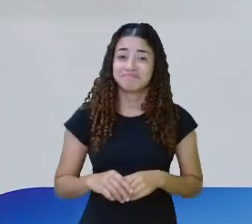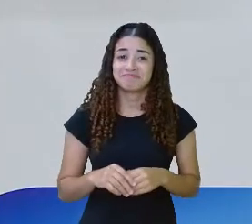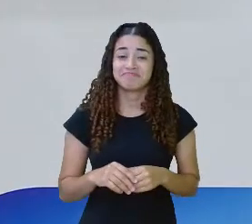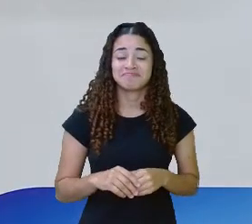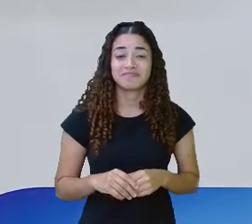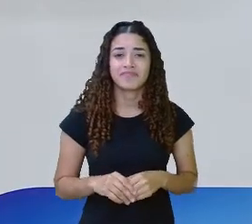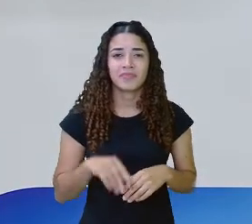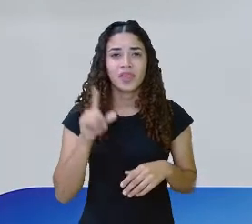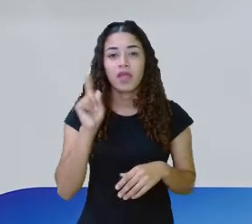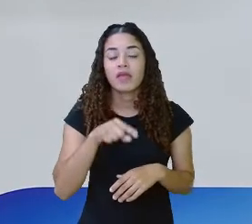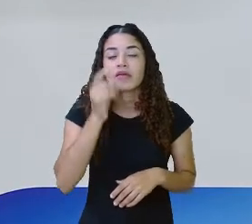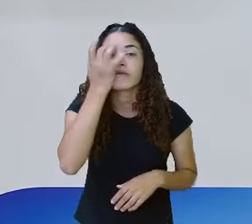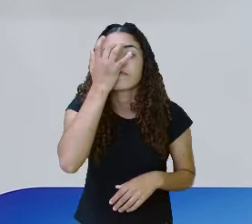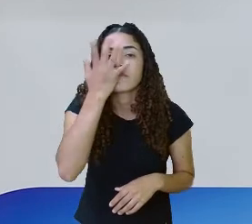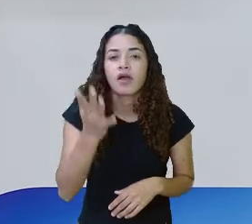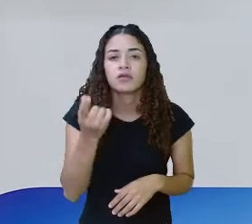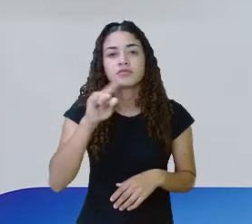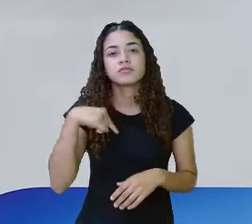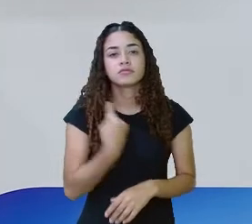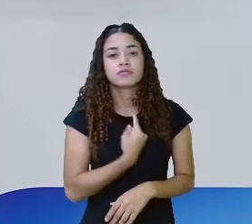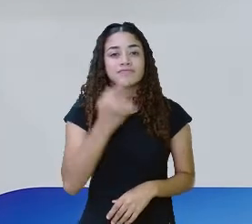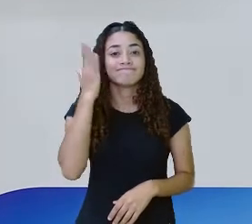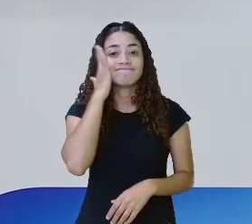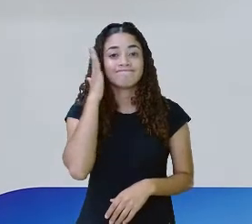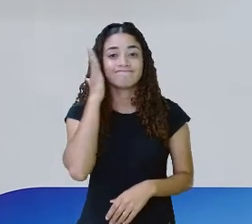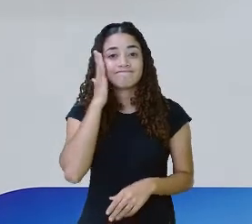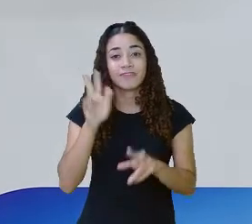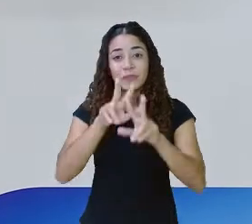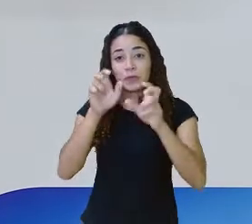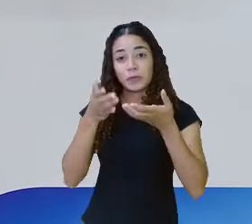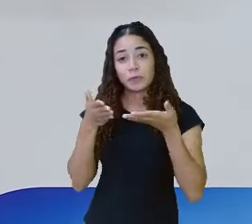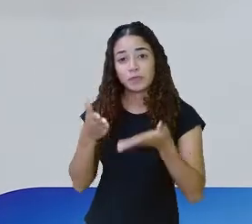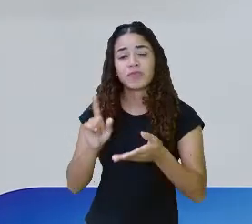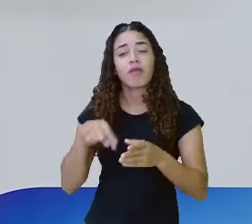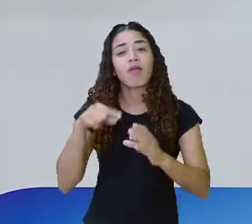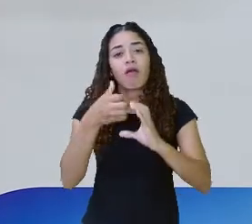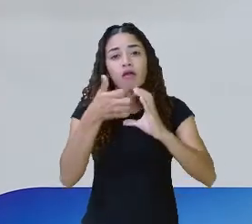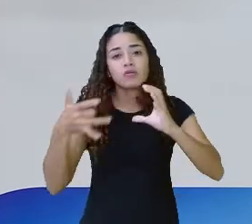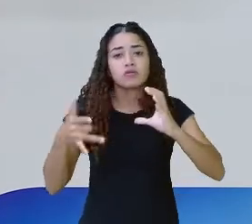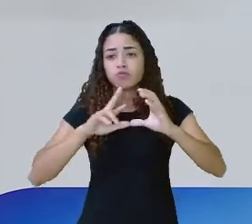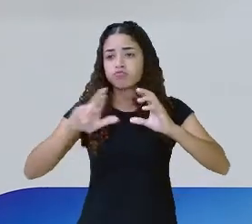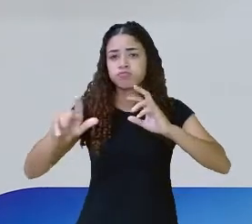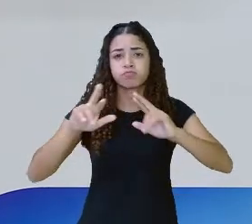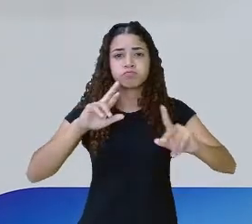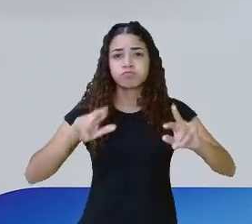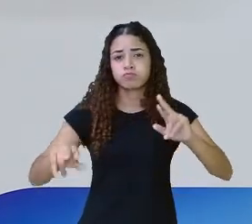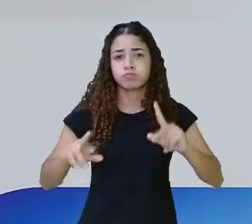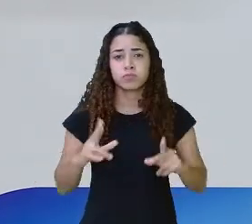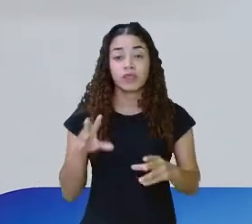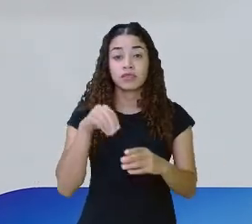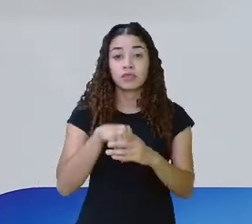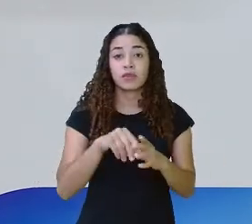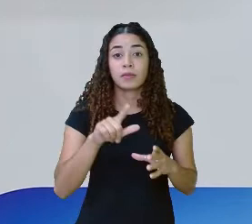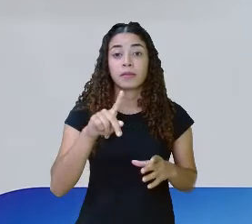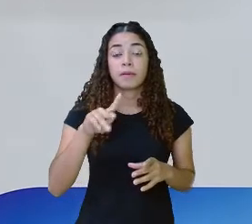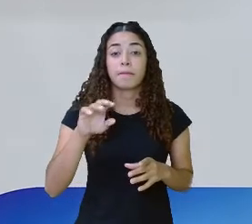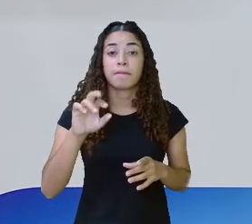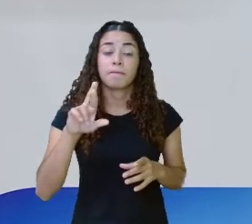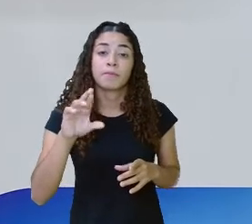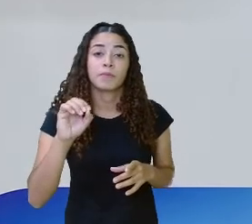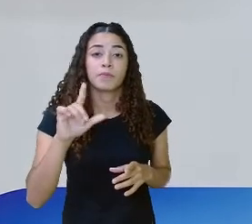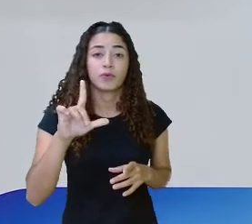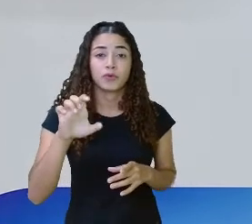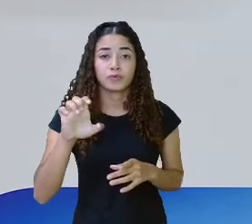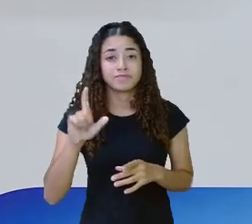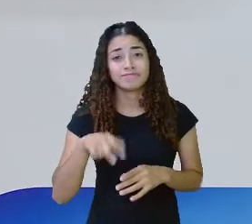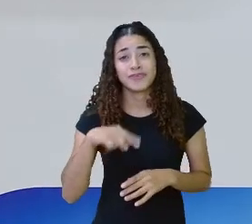ó, é bem fácil da gente entender isso, né? Essas características vão variar dentro da prole, isso é normal. A gente